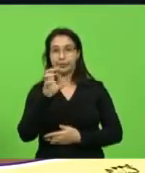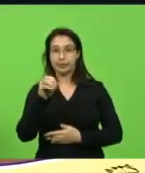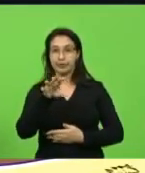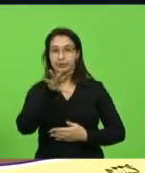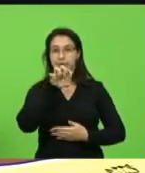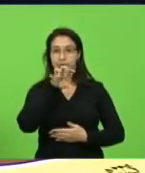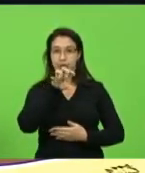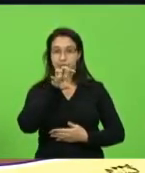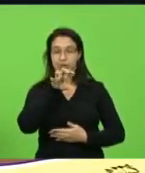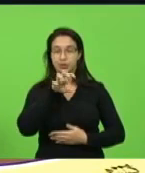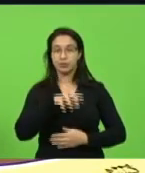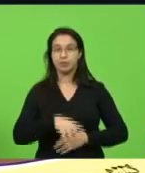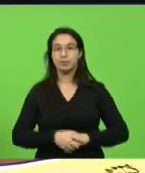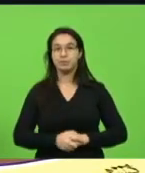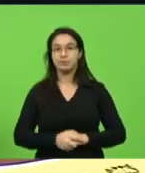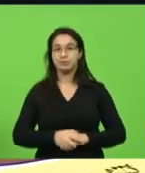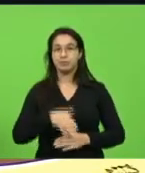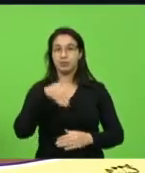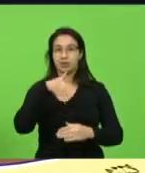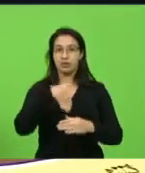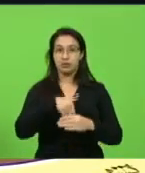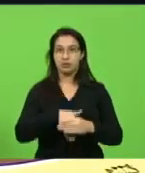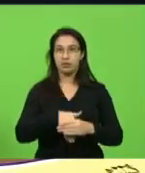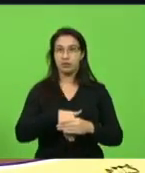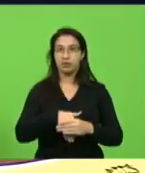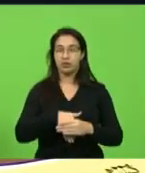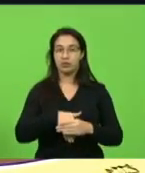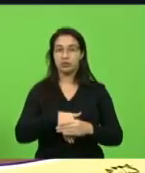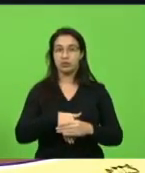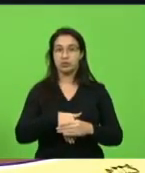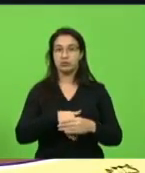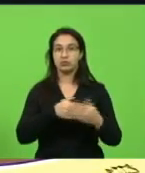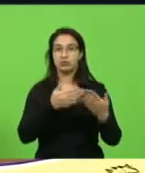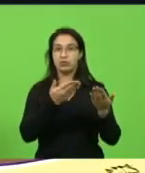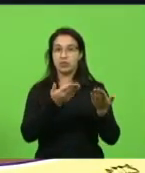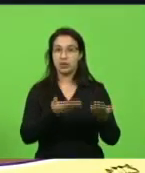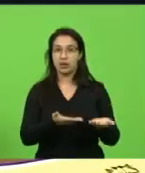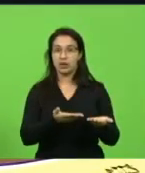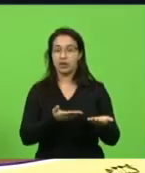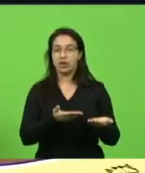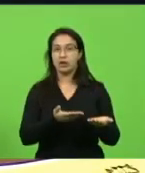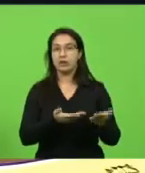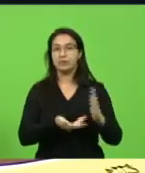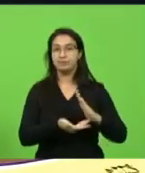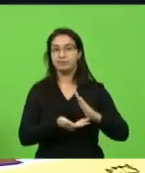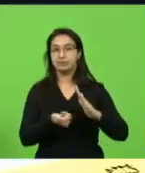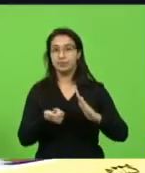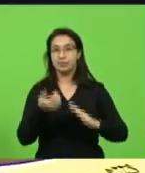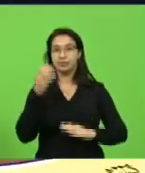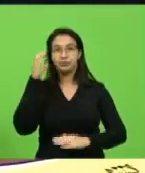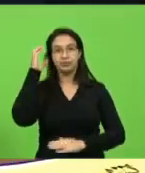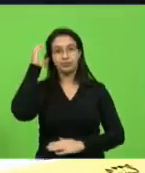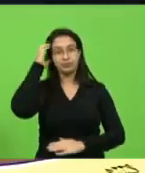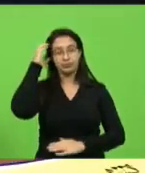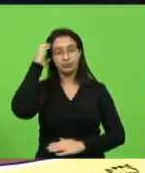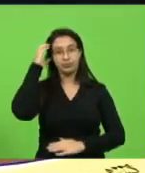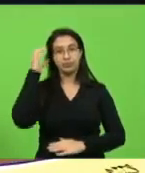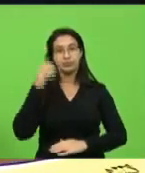respiradores, votando pela sua absolvição.